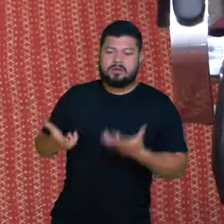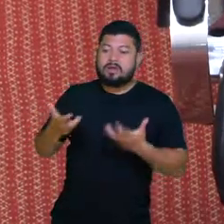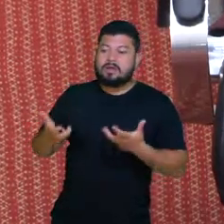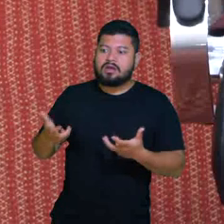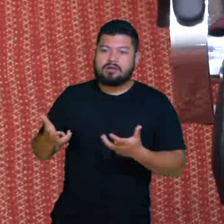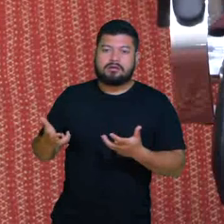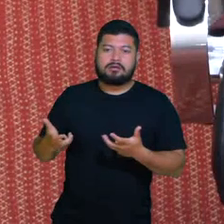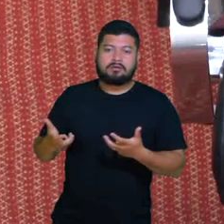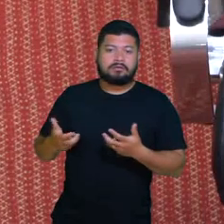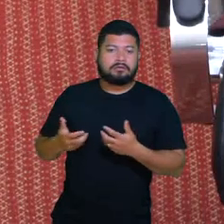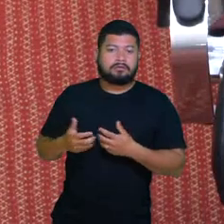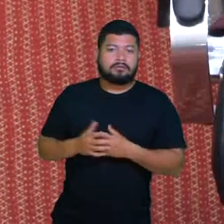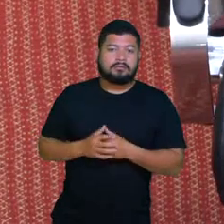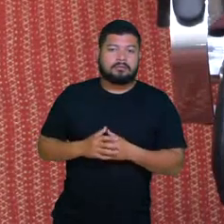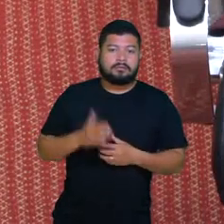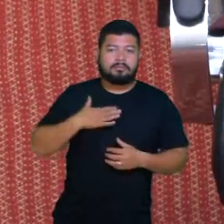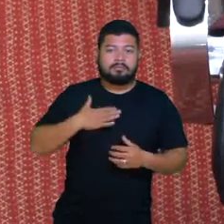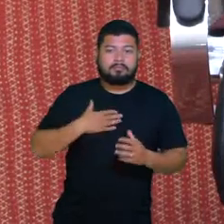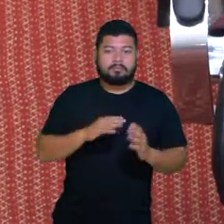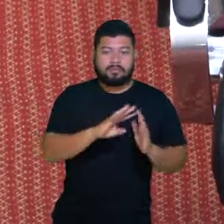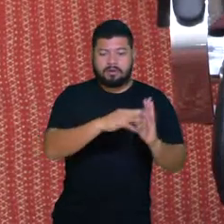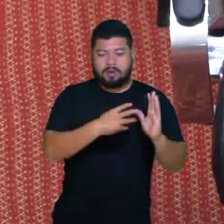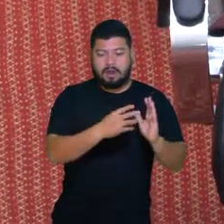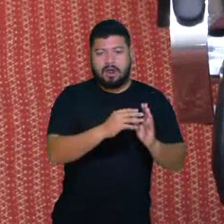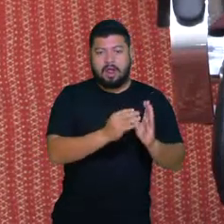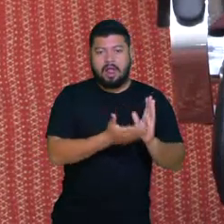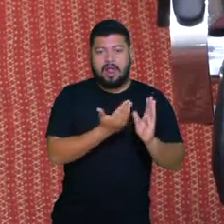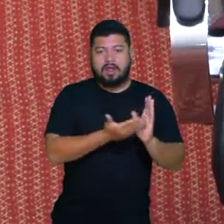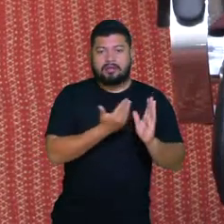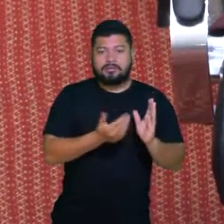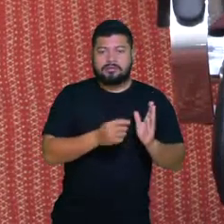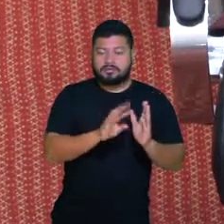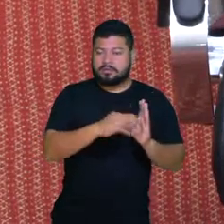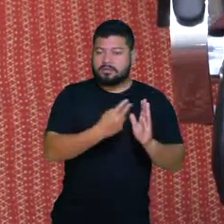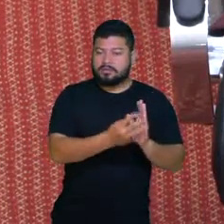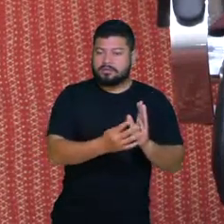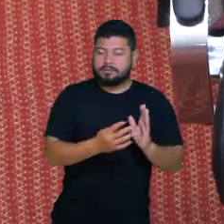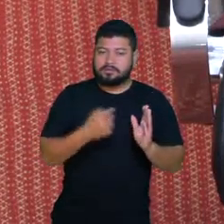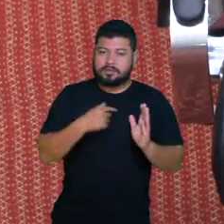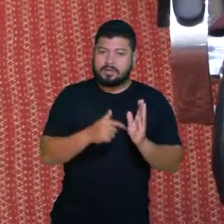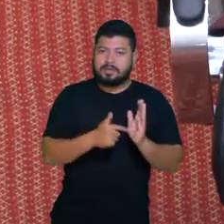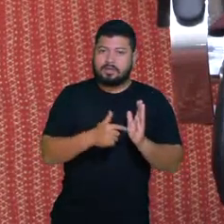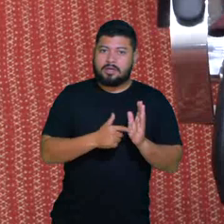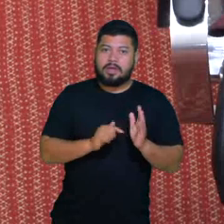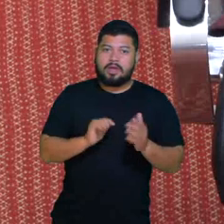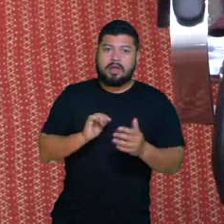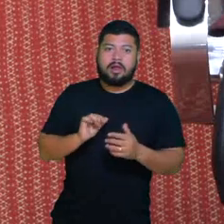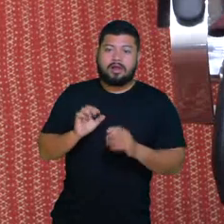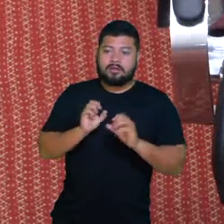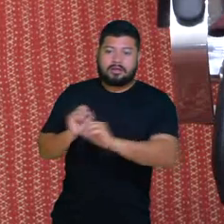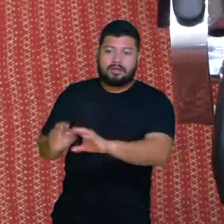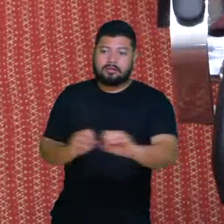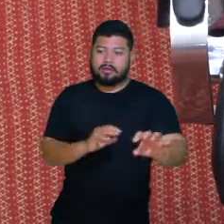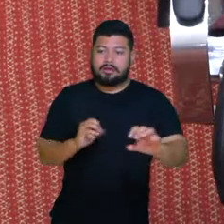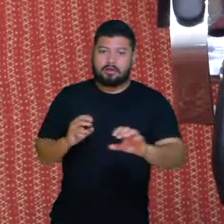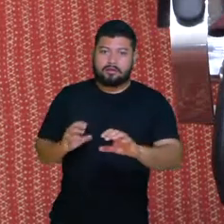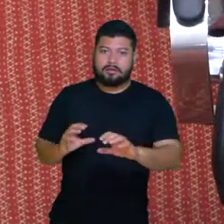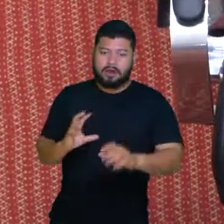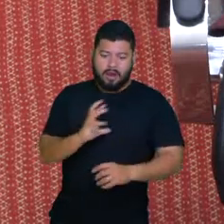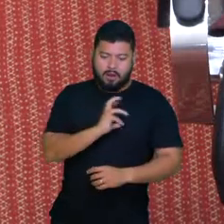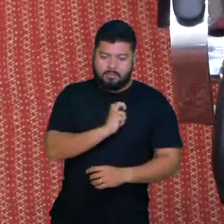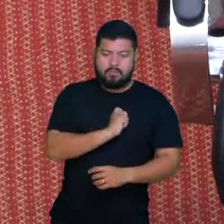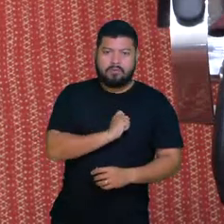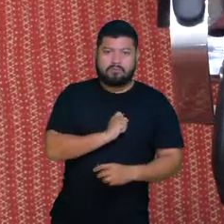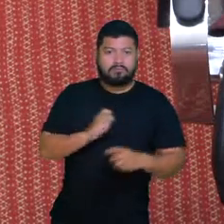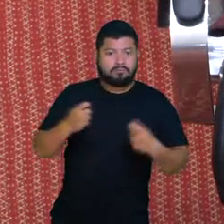diz que diz assim não se pode falar de educação sem amor eu tenho um problema com a palavra amor